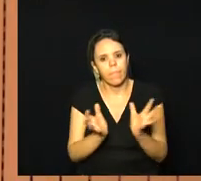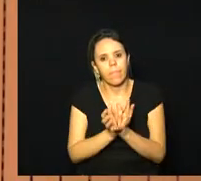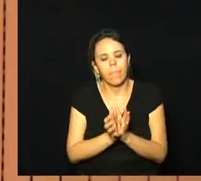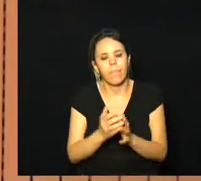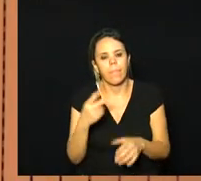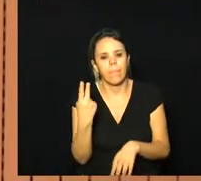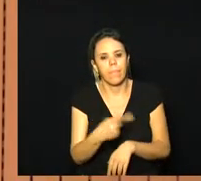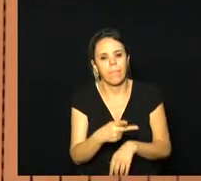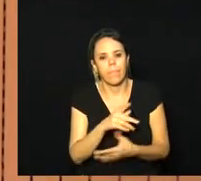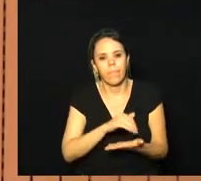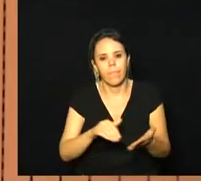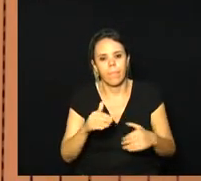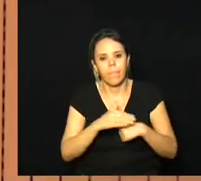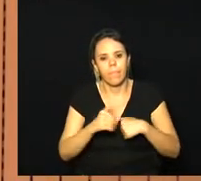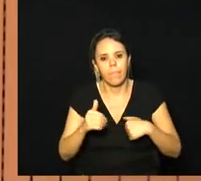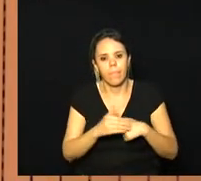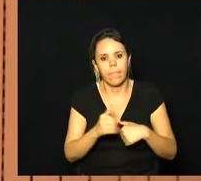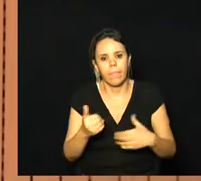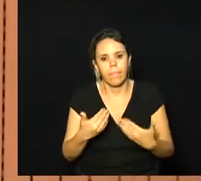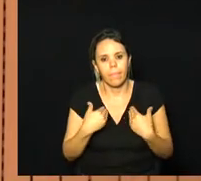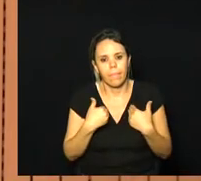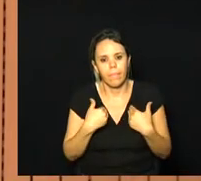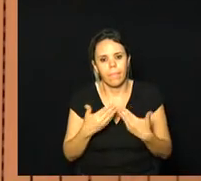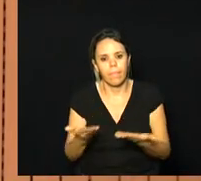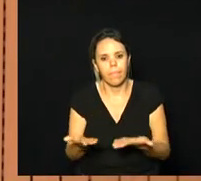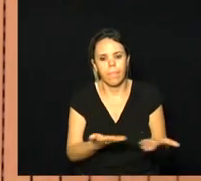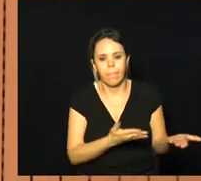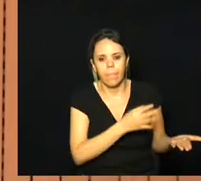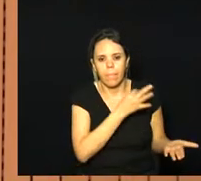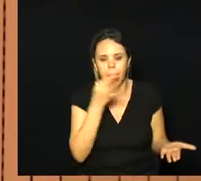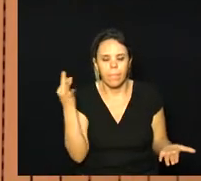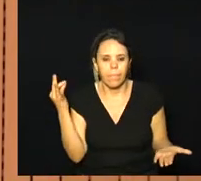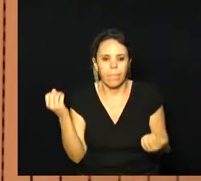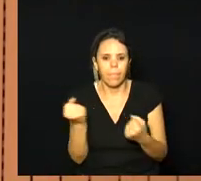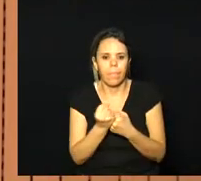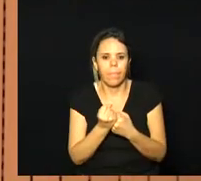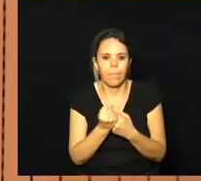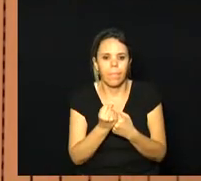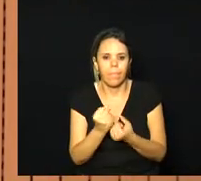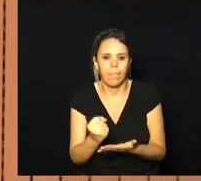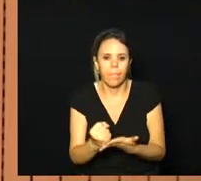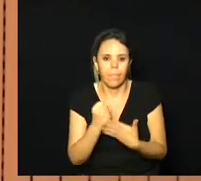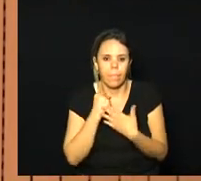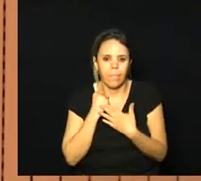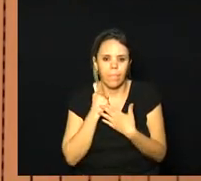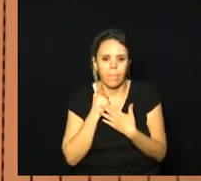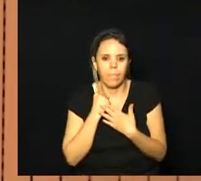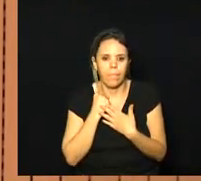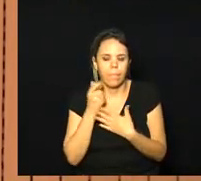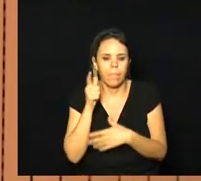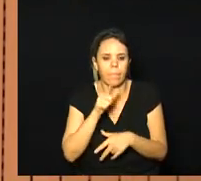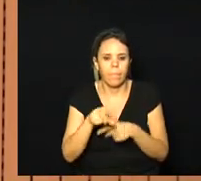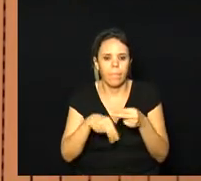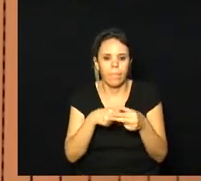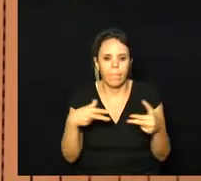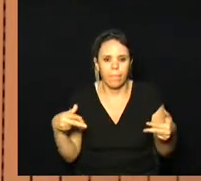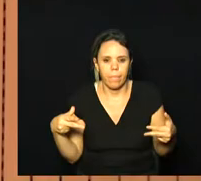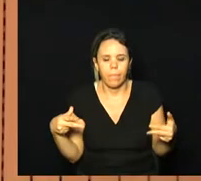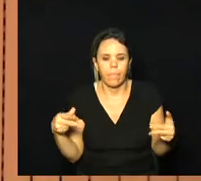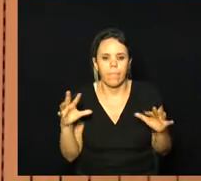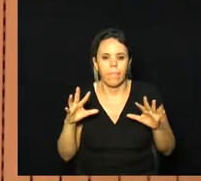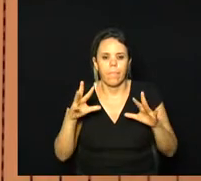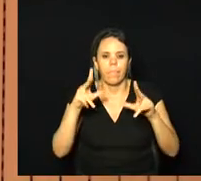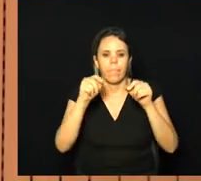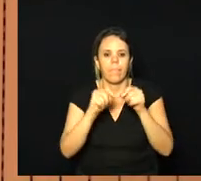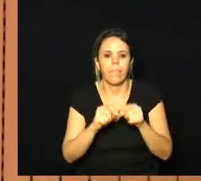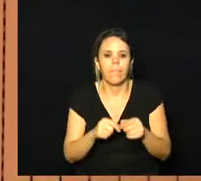que foi muito carinhosa comigo, me recebeu muito bem, me apoiou, me ajudou nas minhas conquistas, em tudo que